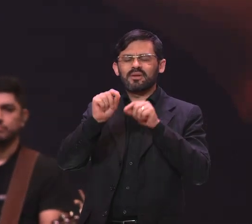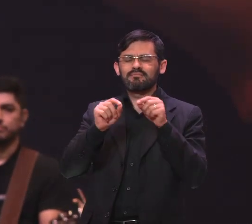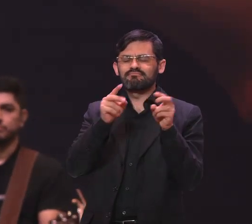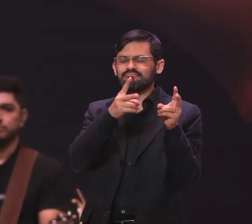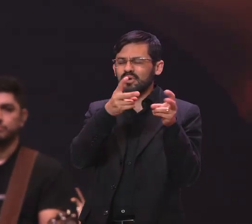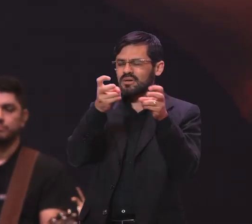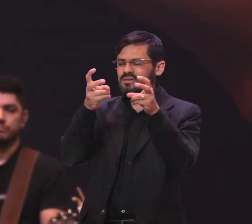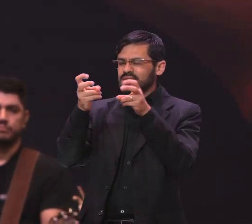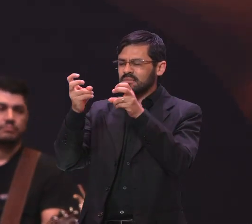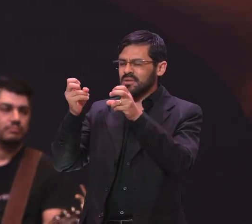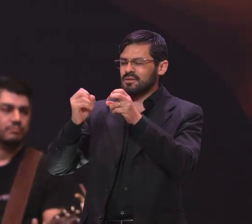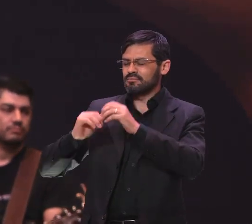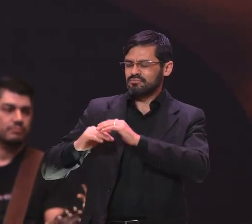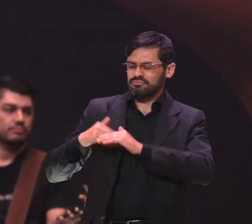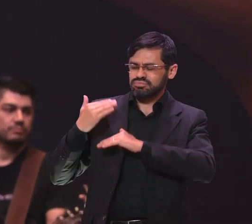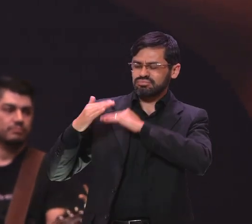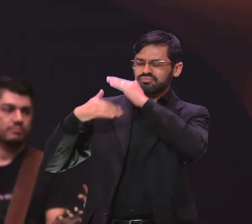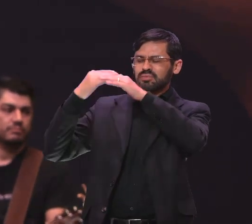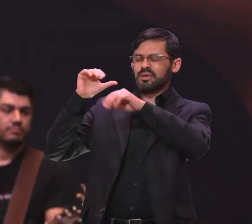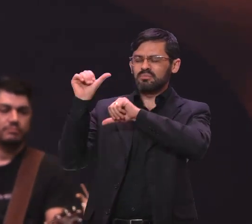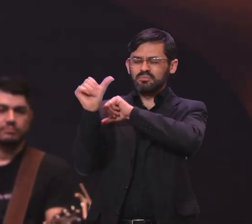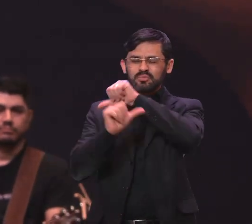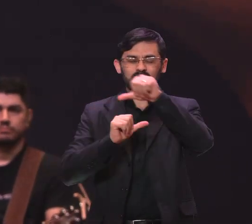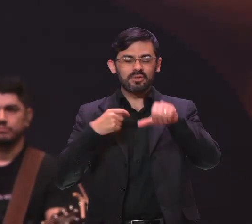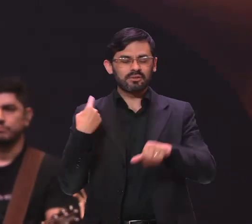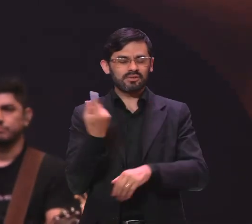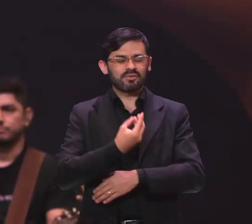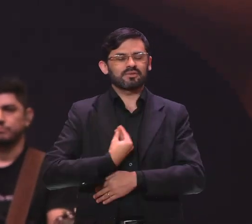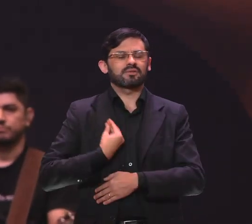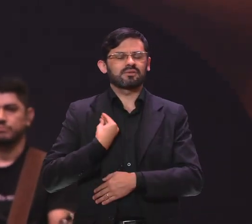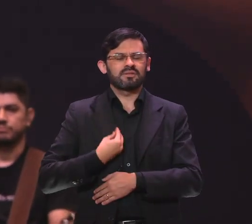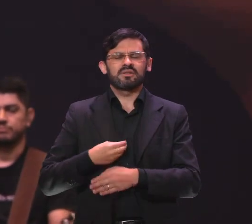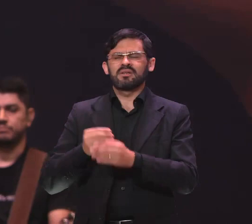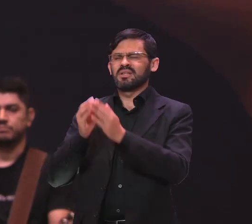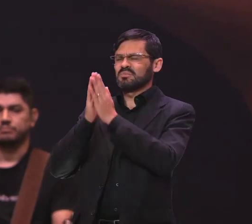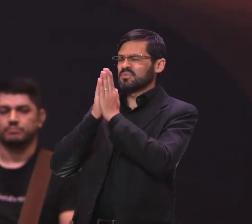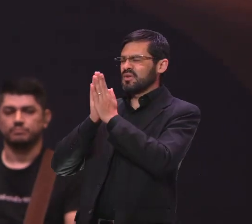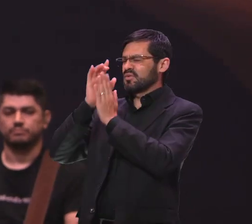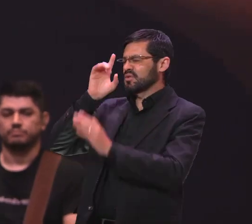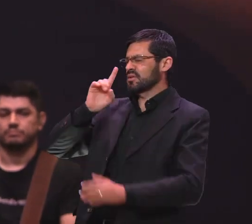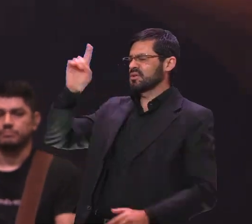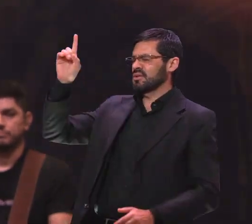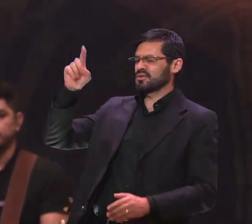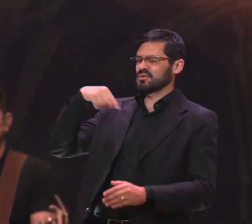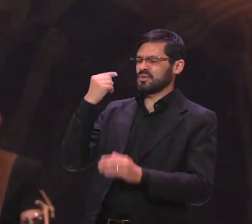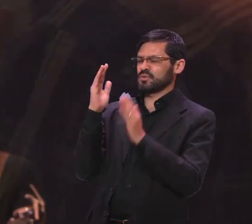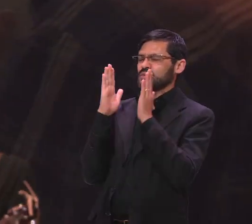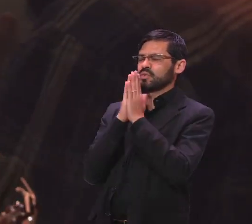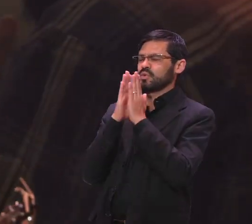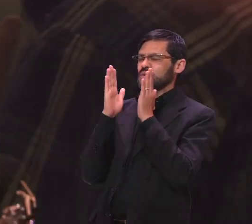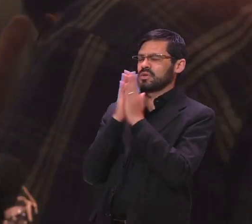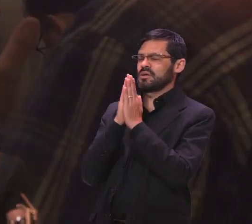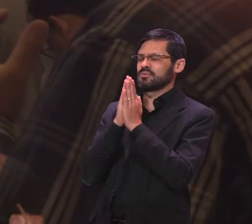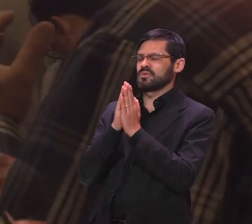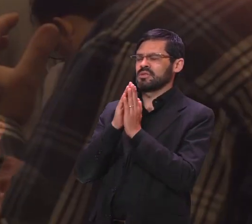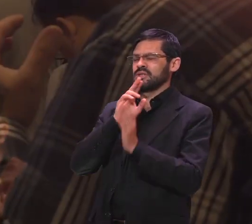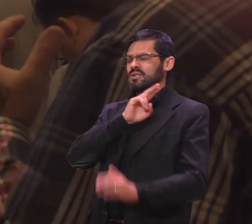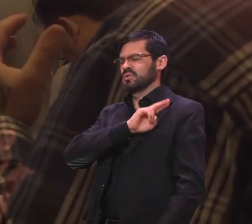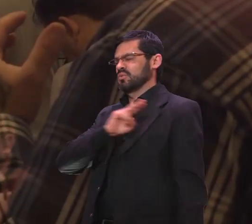boa frutificando em nossas vidas. Faz assim, Senhor, essa é a nossa oração,